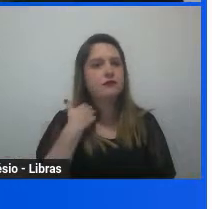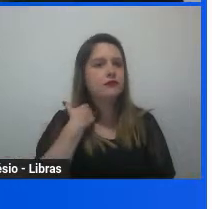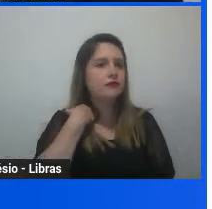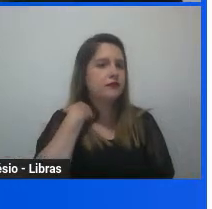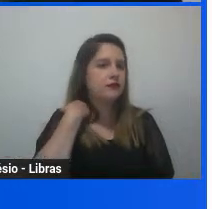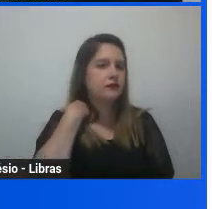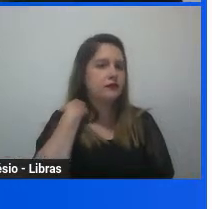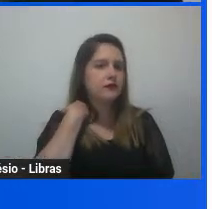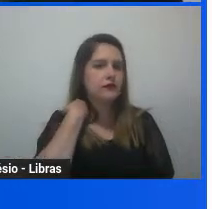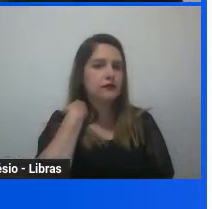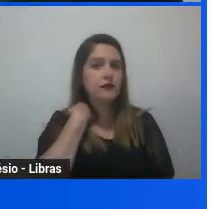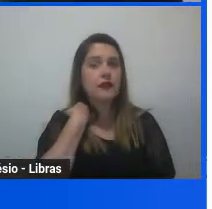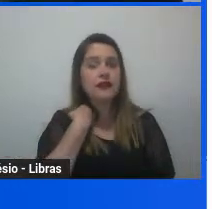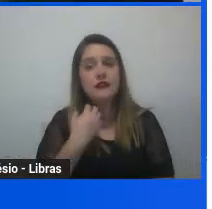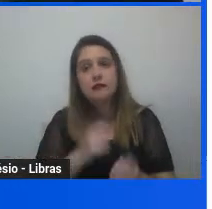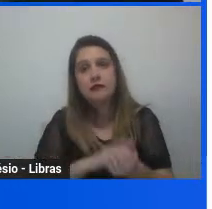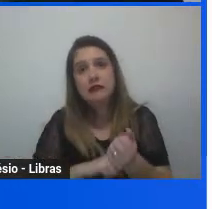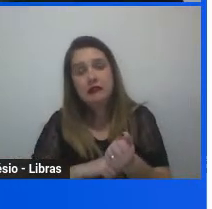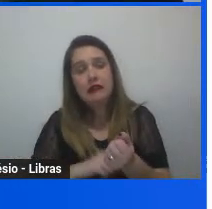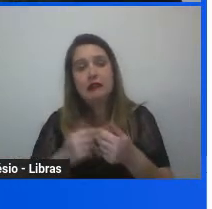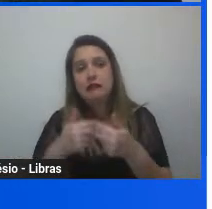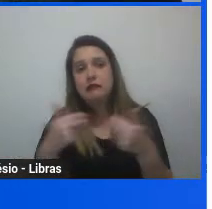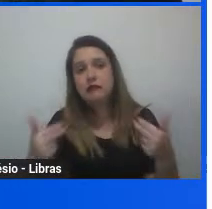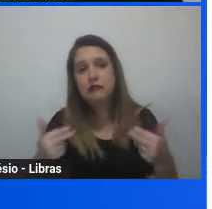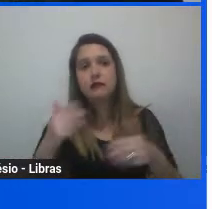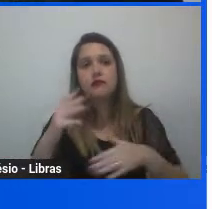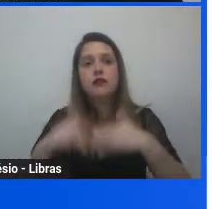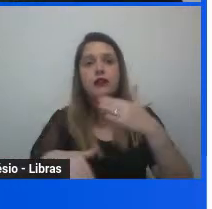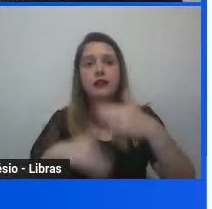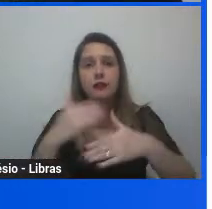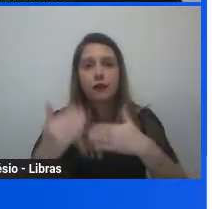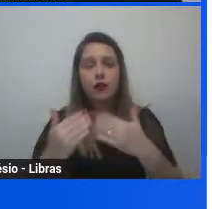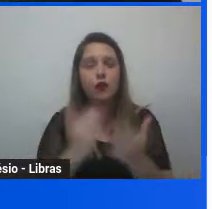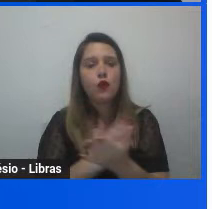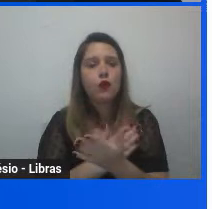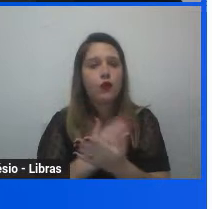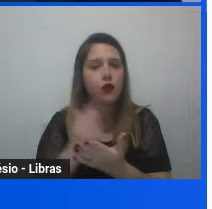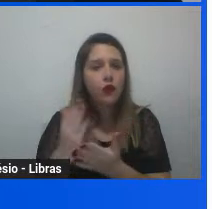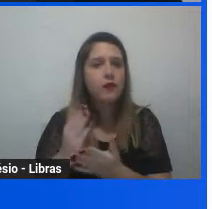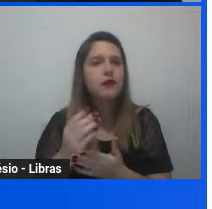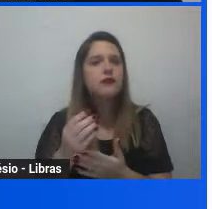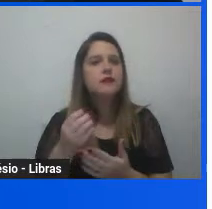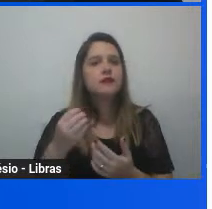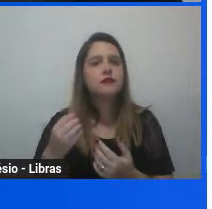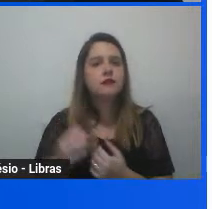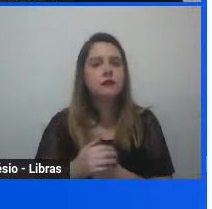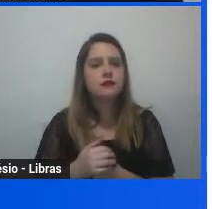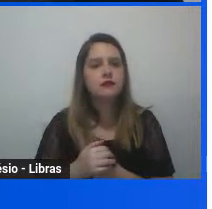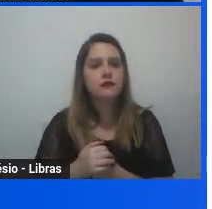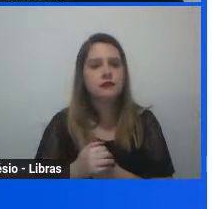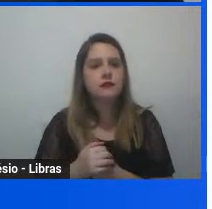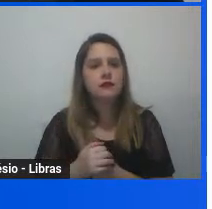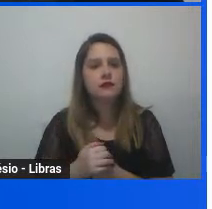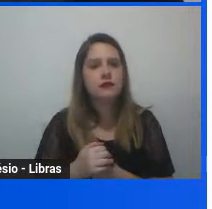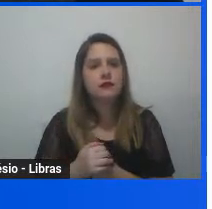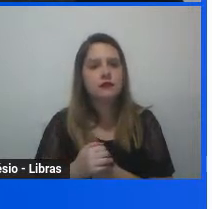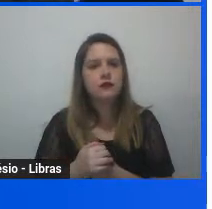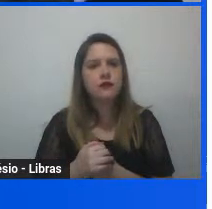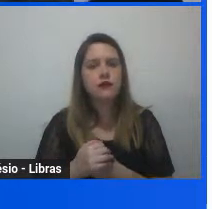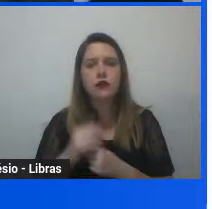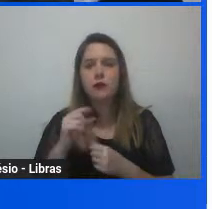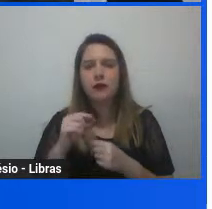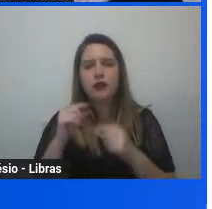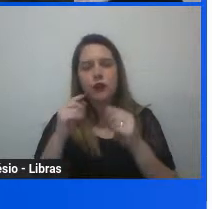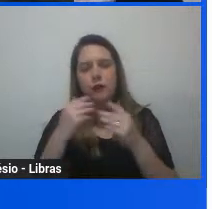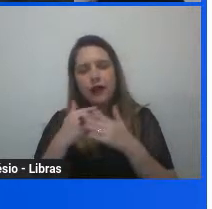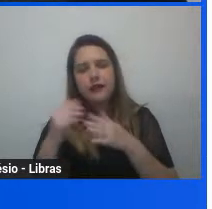nervosa, né? E daqui a pouco começa a ficar assim um pouco mais